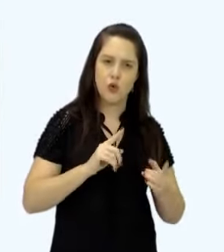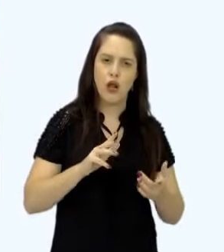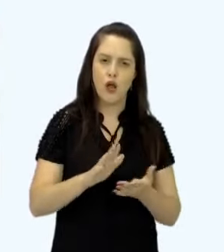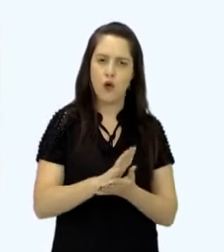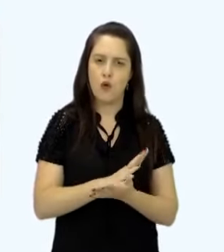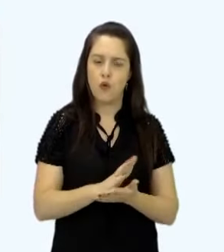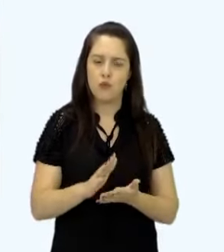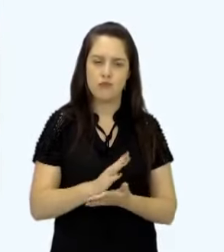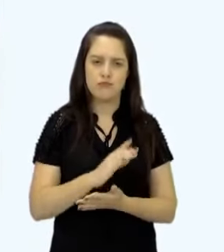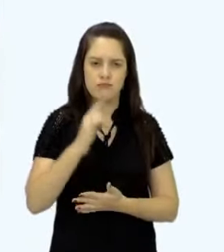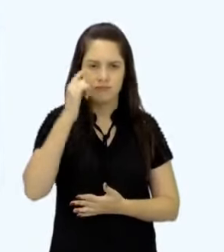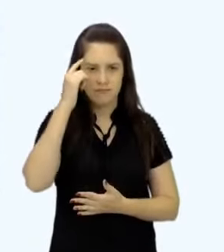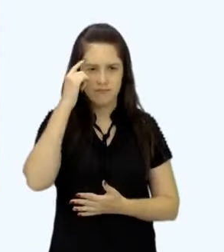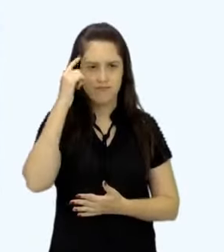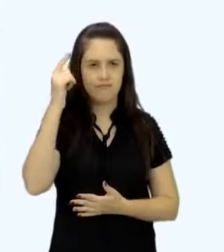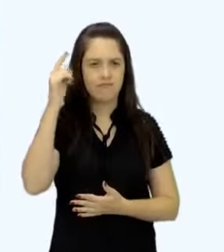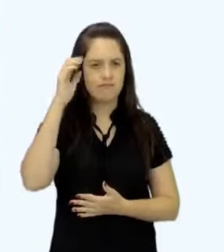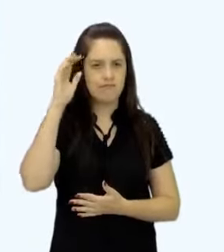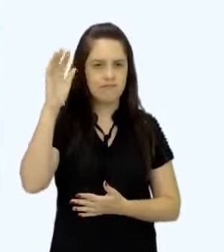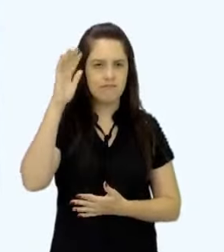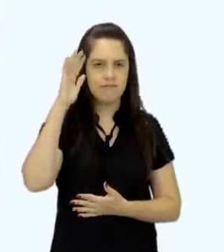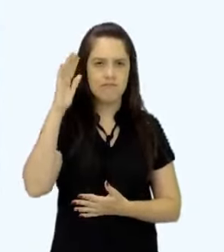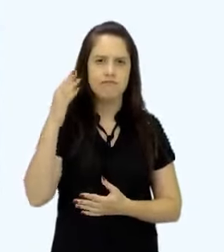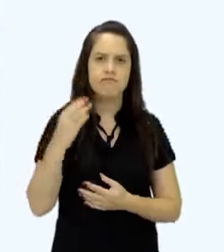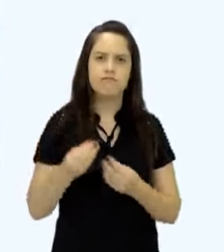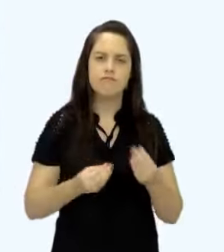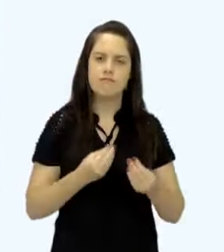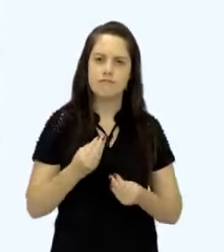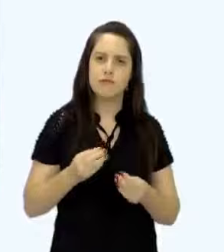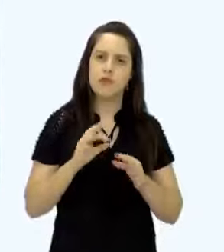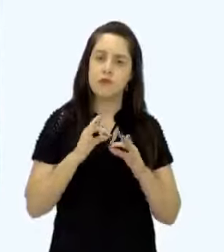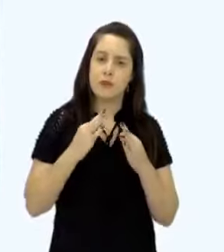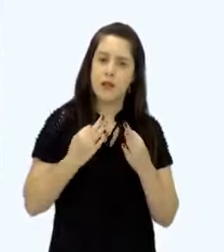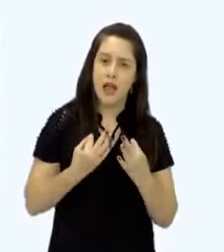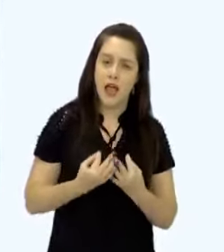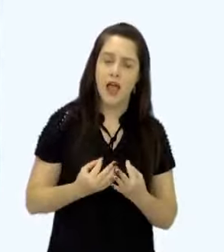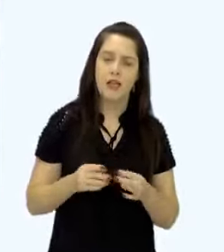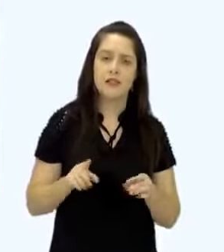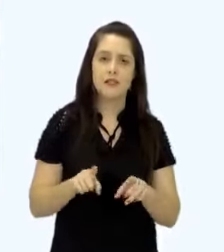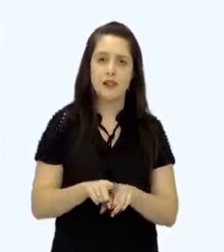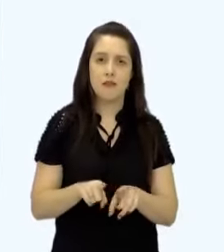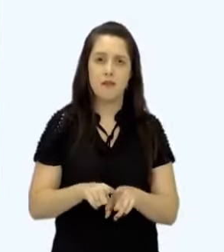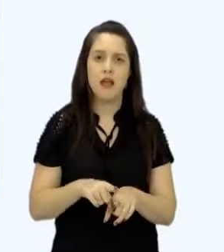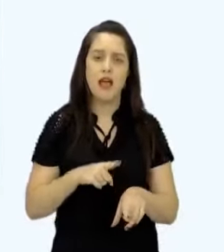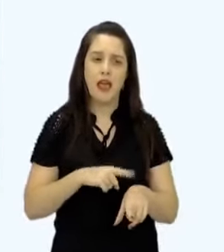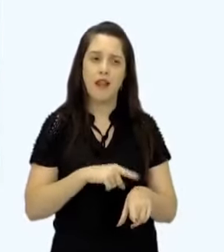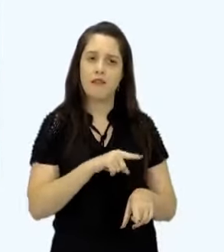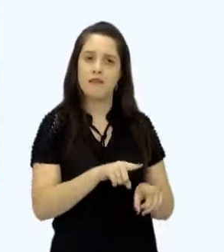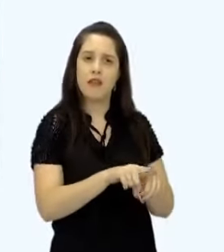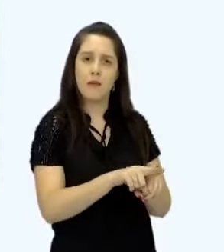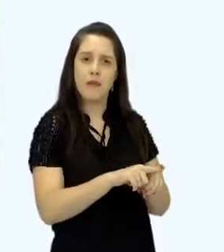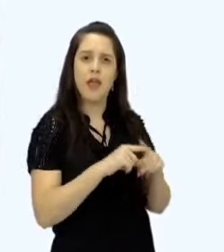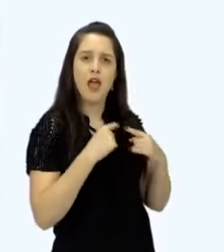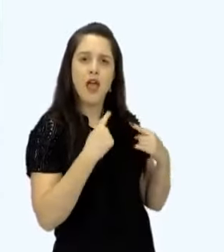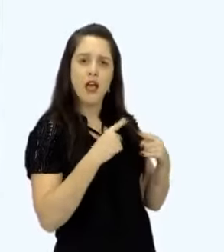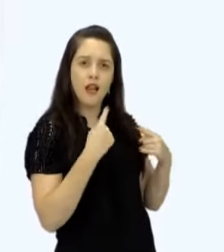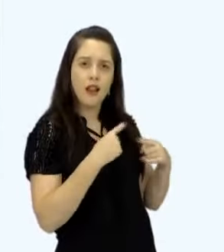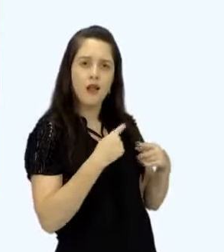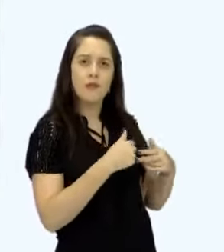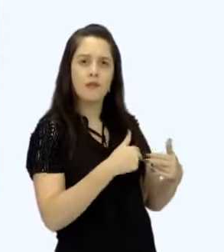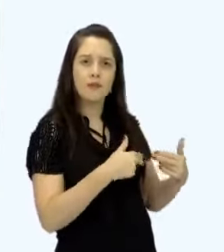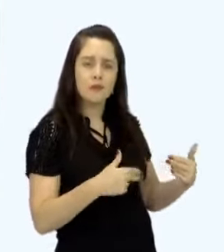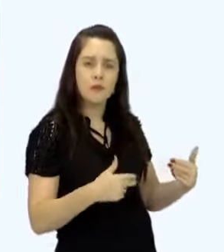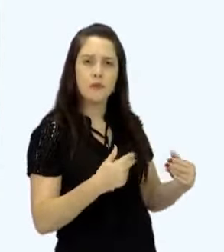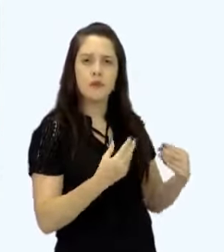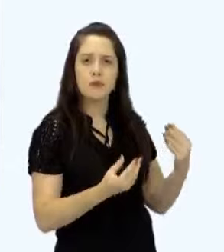alguns pensamentos que a família defende, umas convicções familiares, e há momentos em que ela reclama, né? Isso é várias